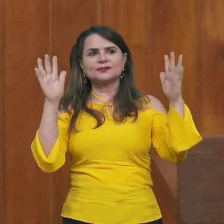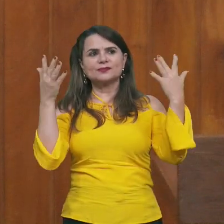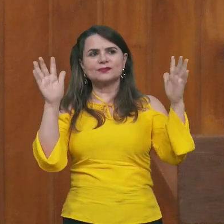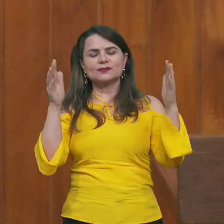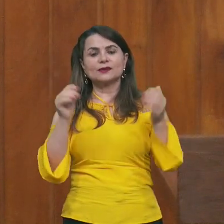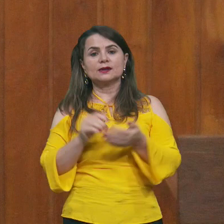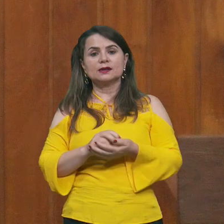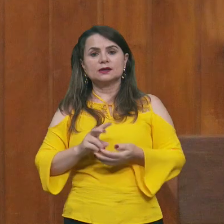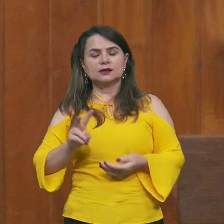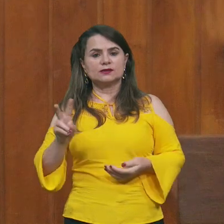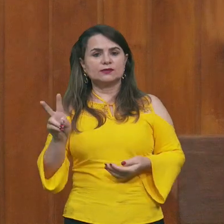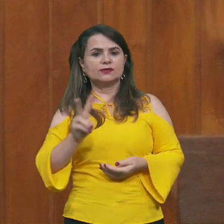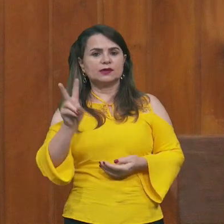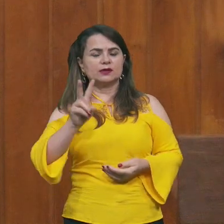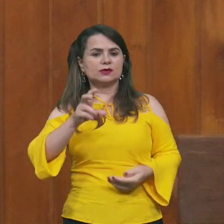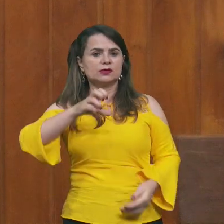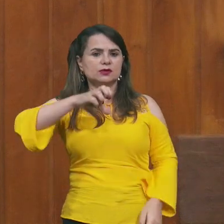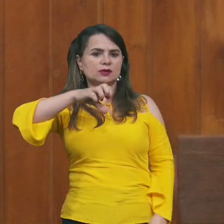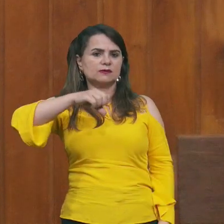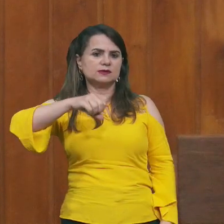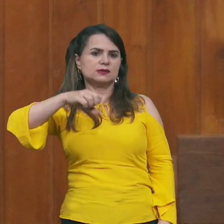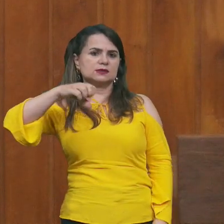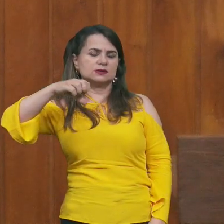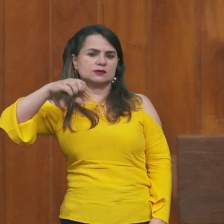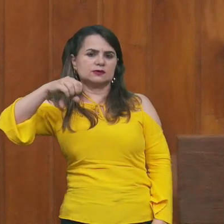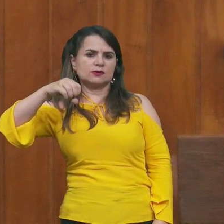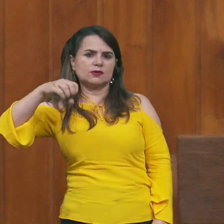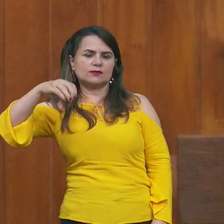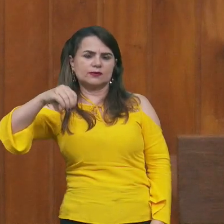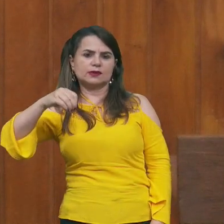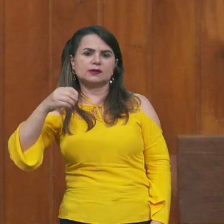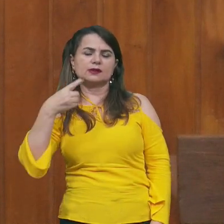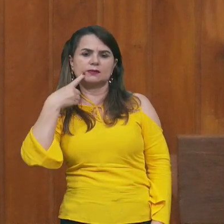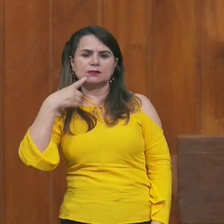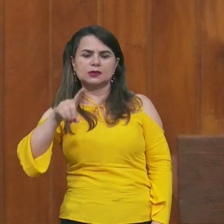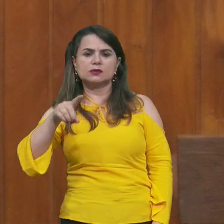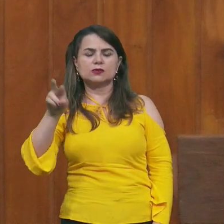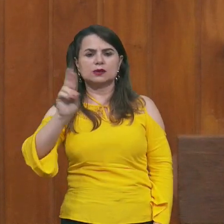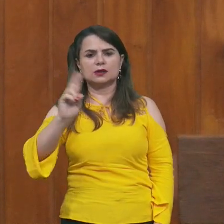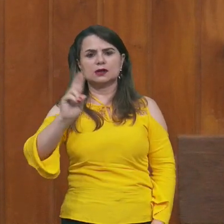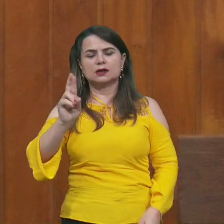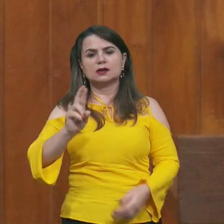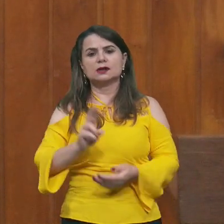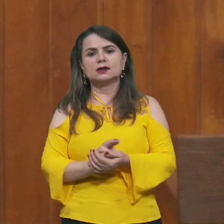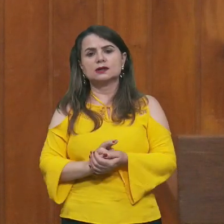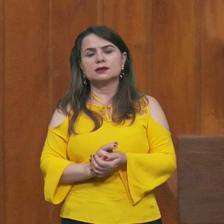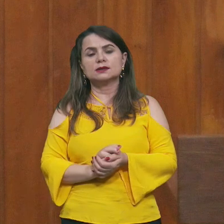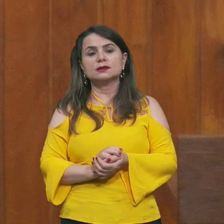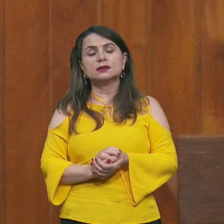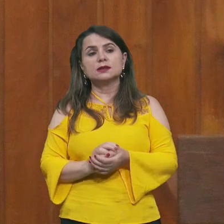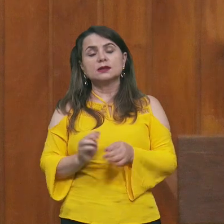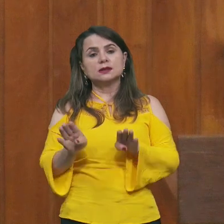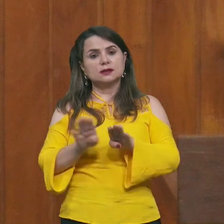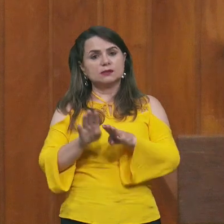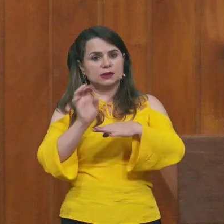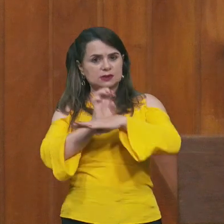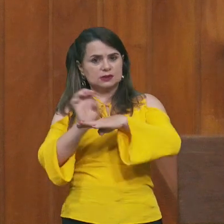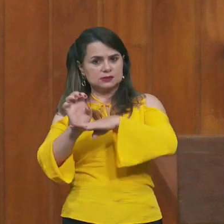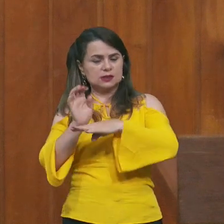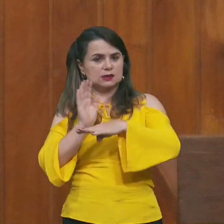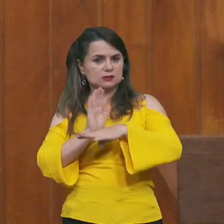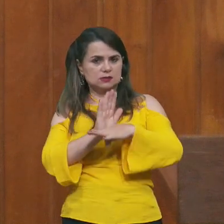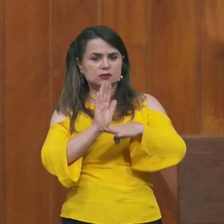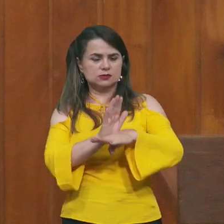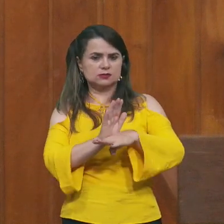O valor é de R$ 990 mil, reais, sendo R$ 765 mil custeados pelo Estado de São Paulo. O município entrou com o